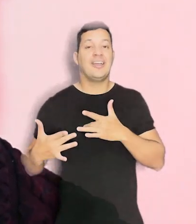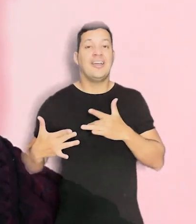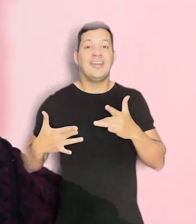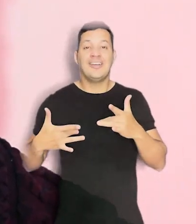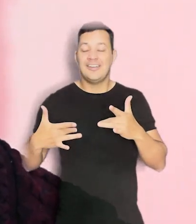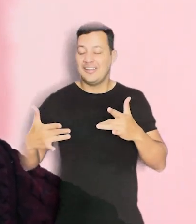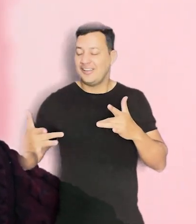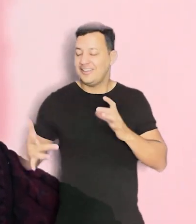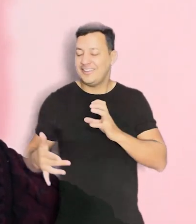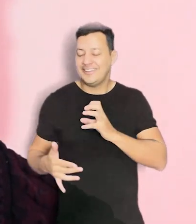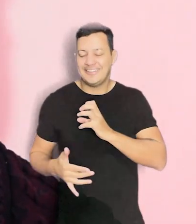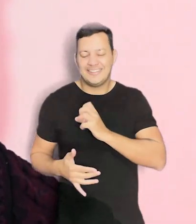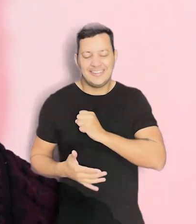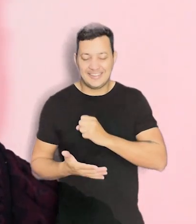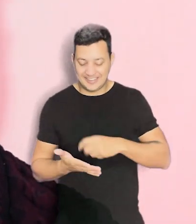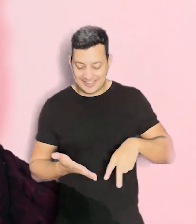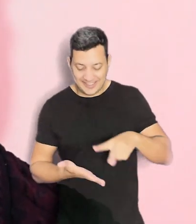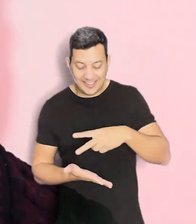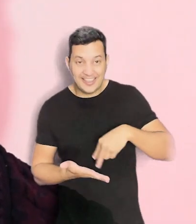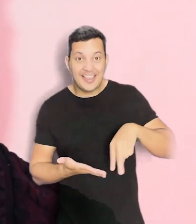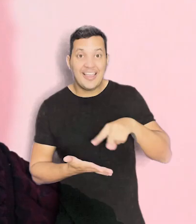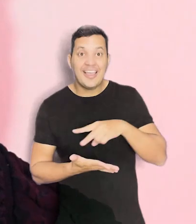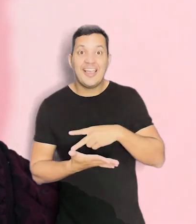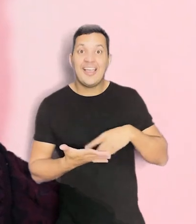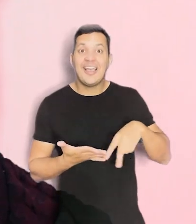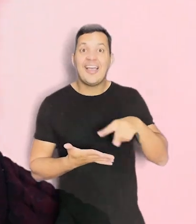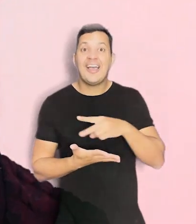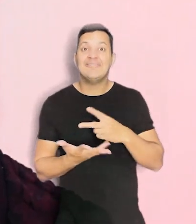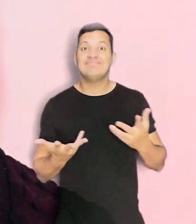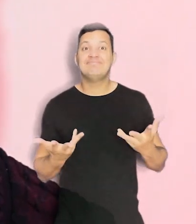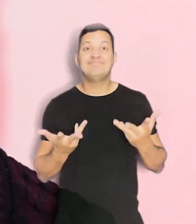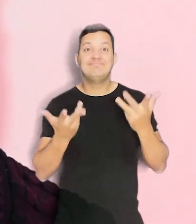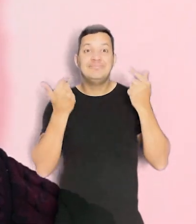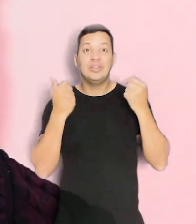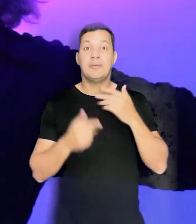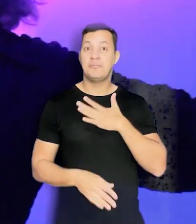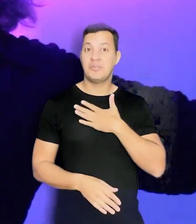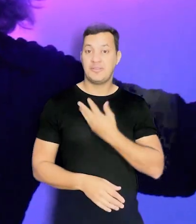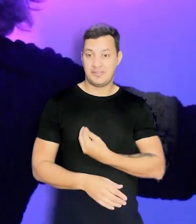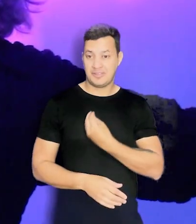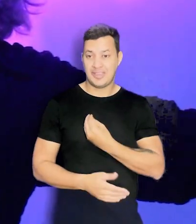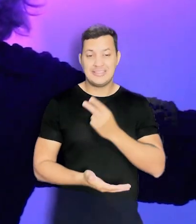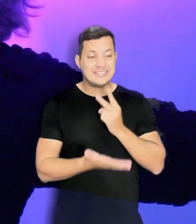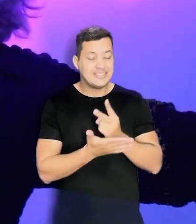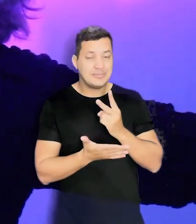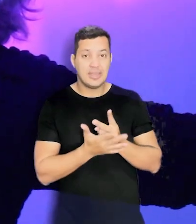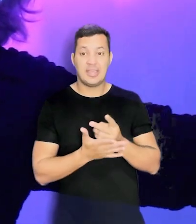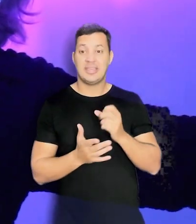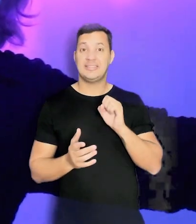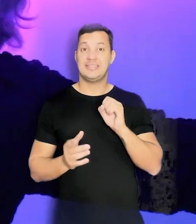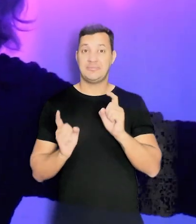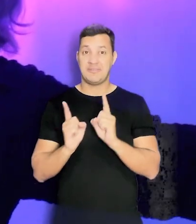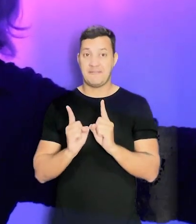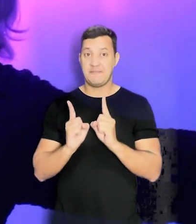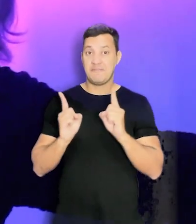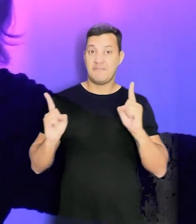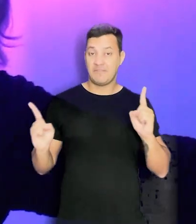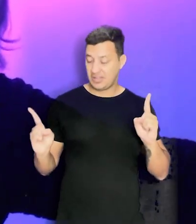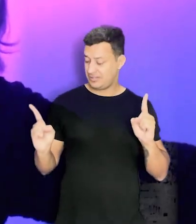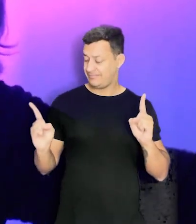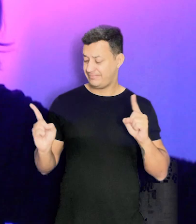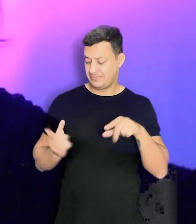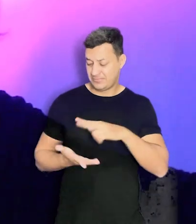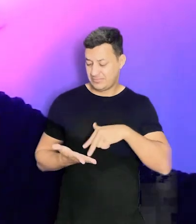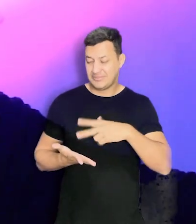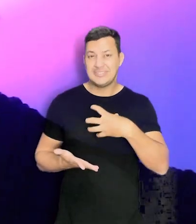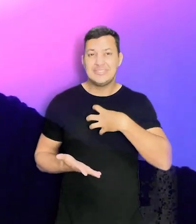muito pela dança. Né? A dança se tornou algo assim imprescindível na minha vida. Sempre que eu me afasto da dança, eu me sinto